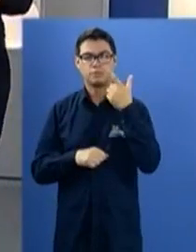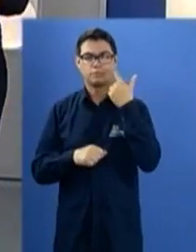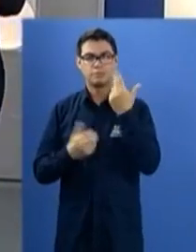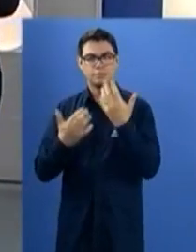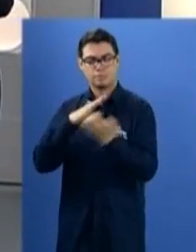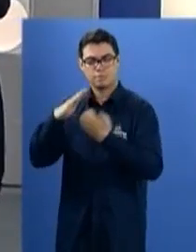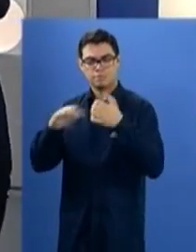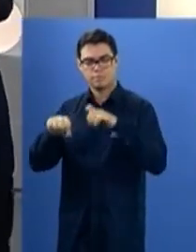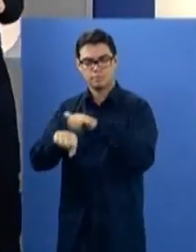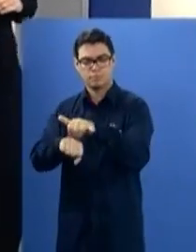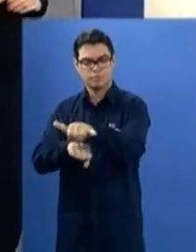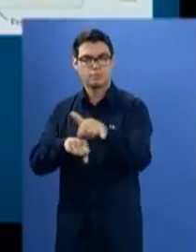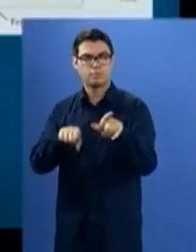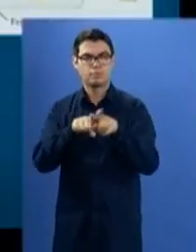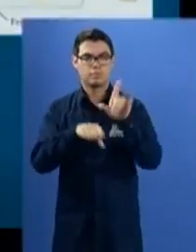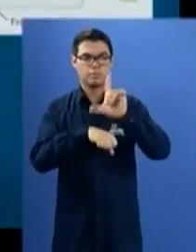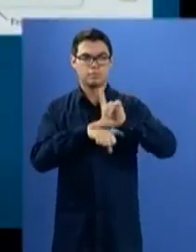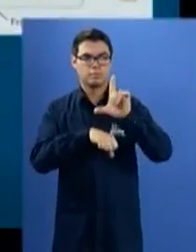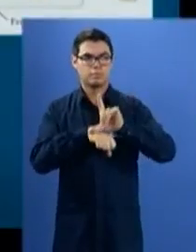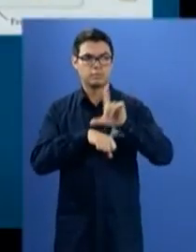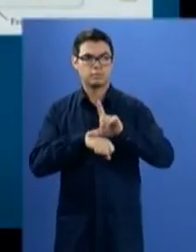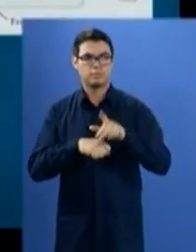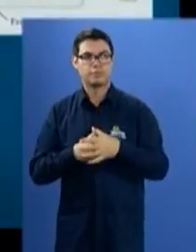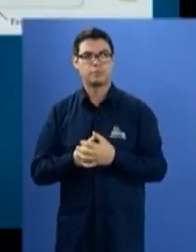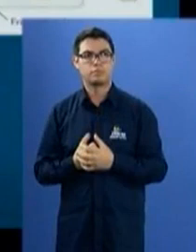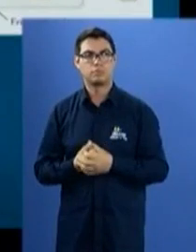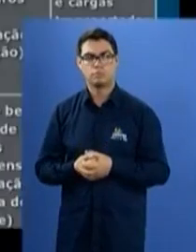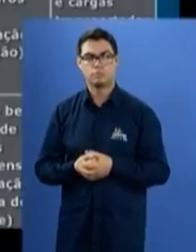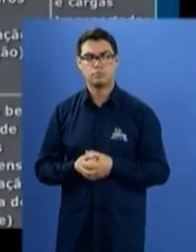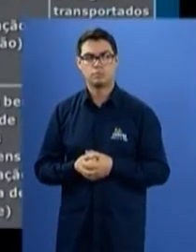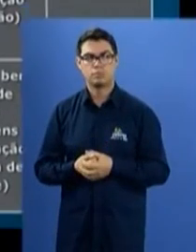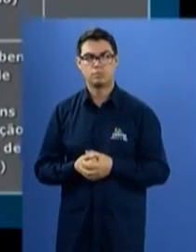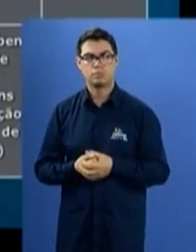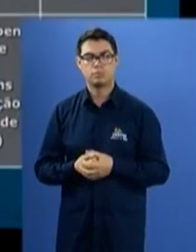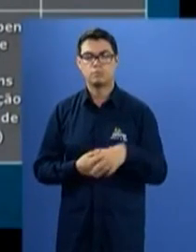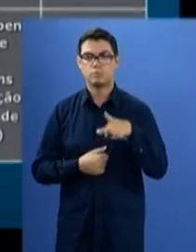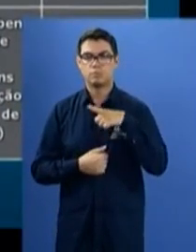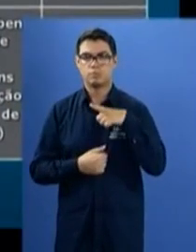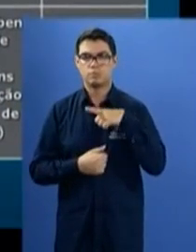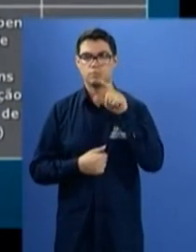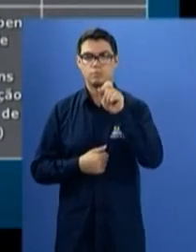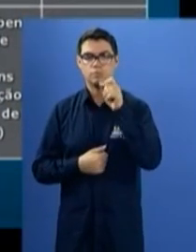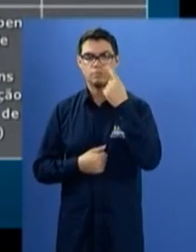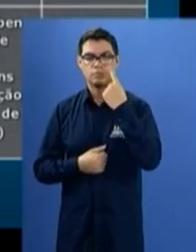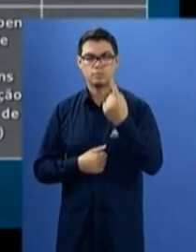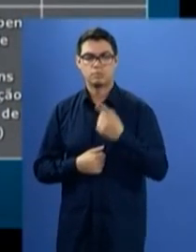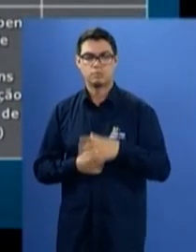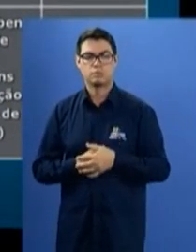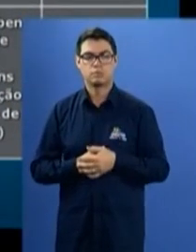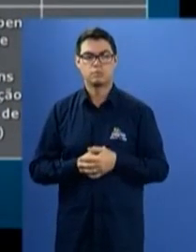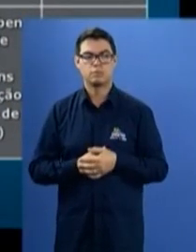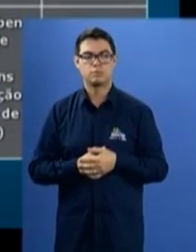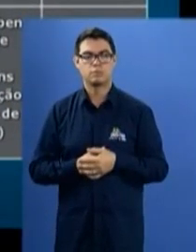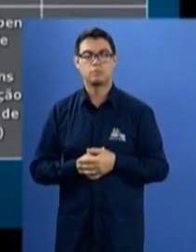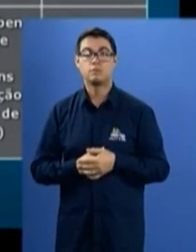e lojas. Me acompanhe no próximo slide. Temos aqui, alunos,